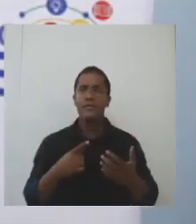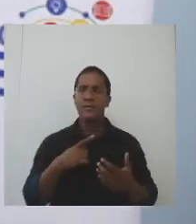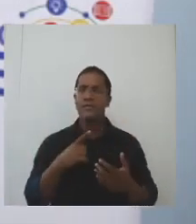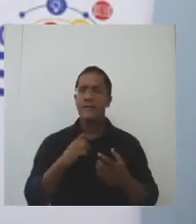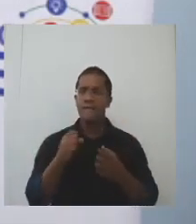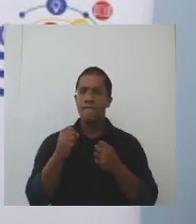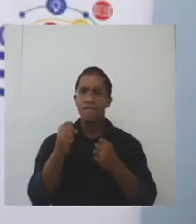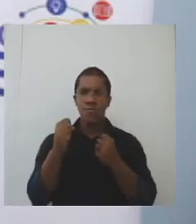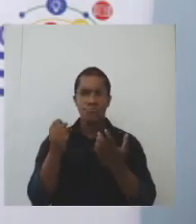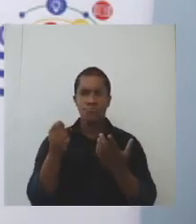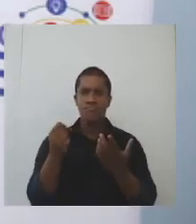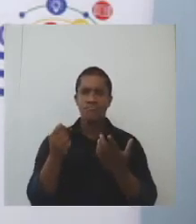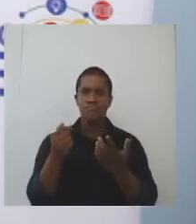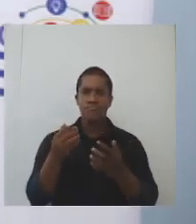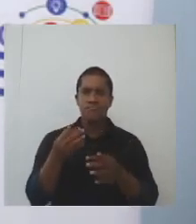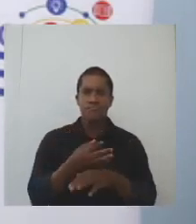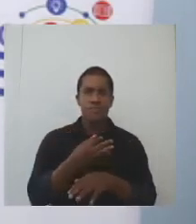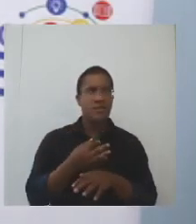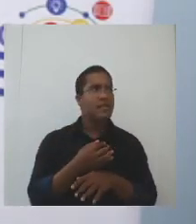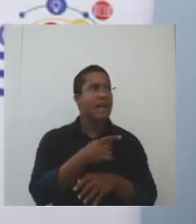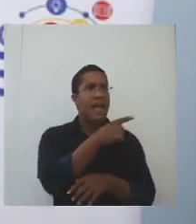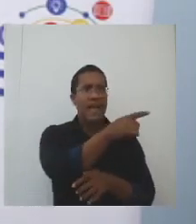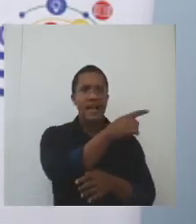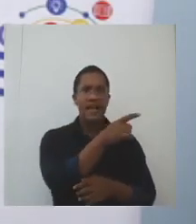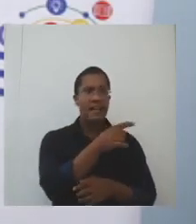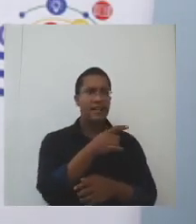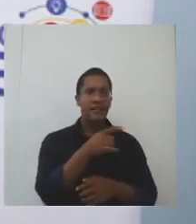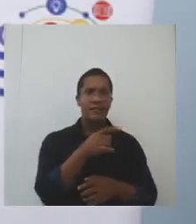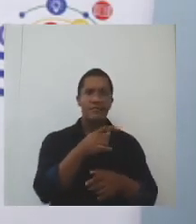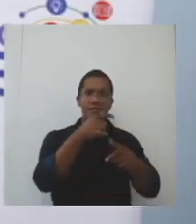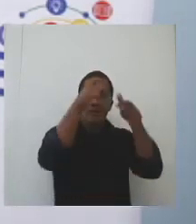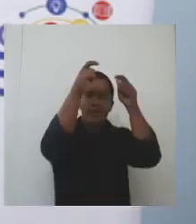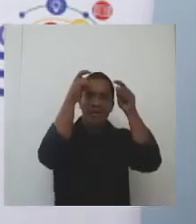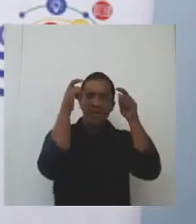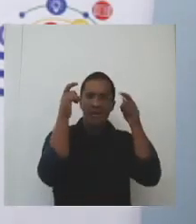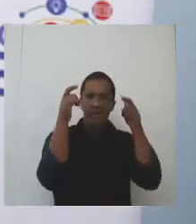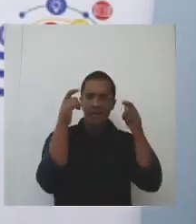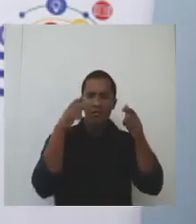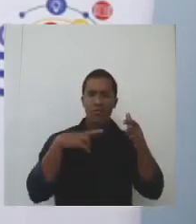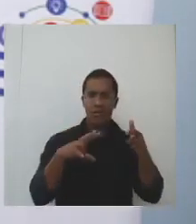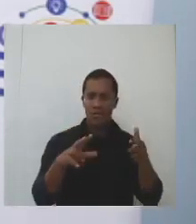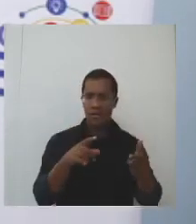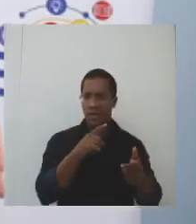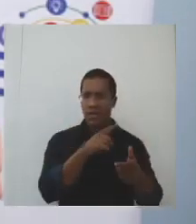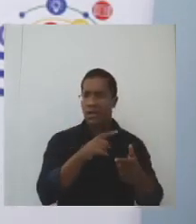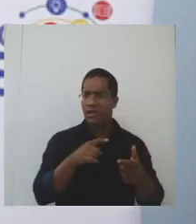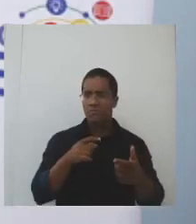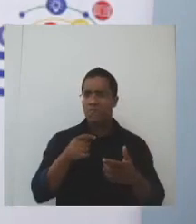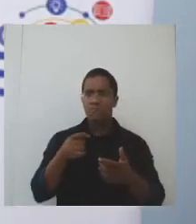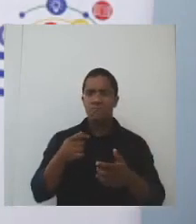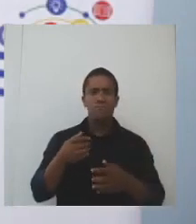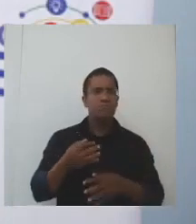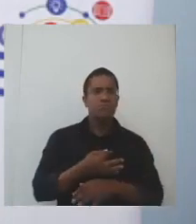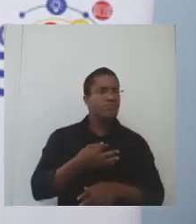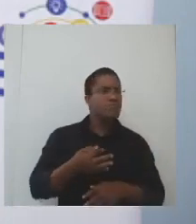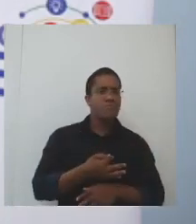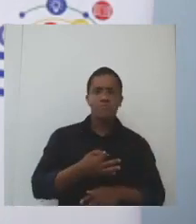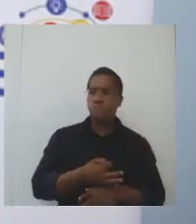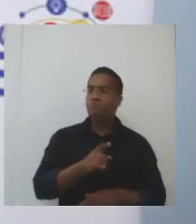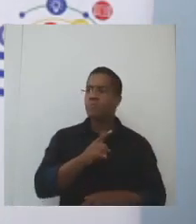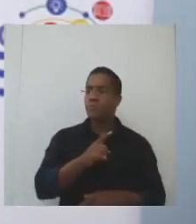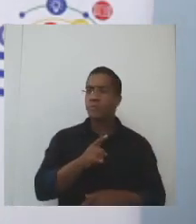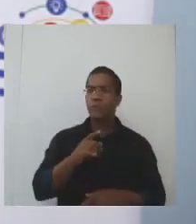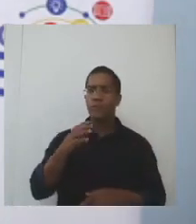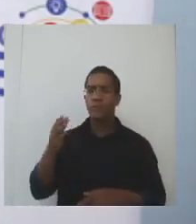forte repressão por parte da coroa portuguesa, né, e que a revolução acabou sendo derrotada,